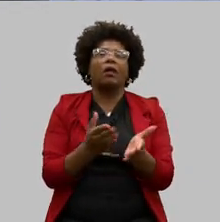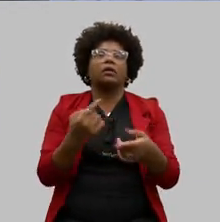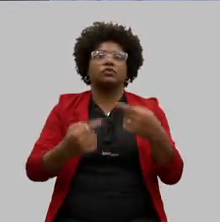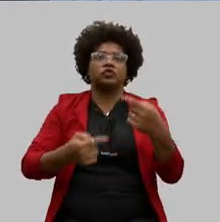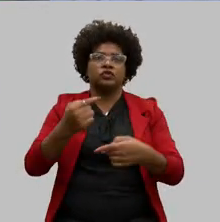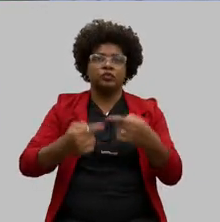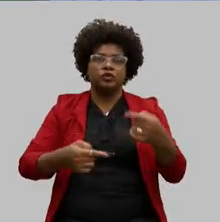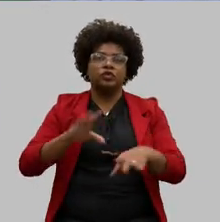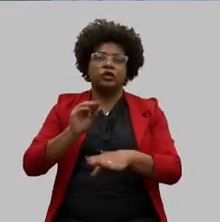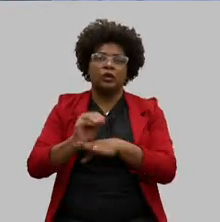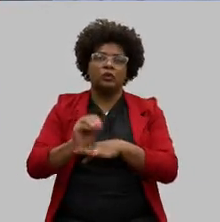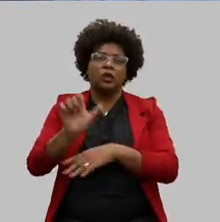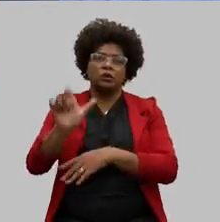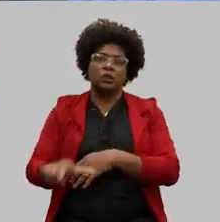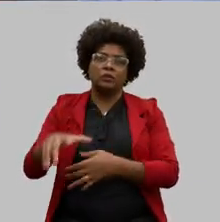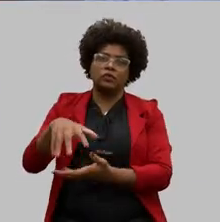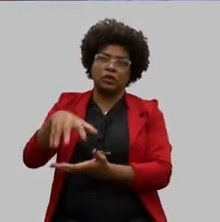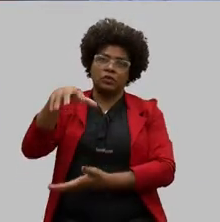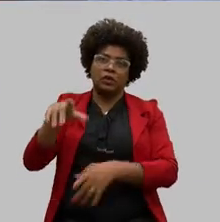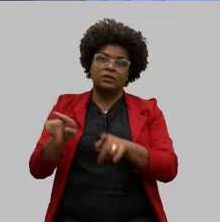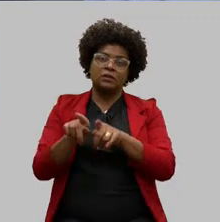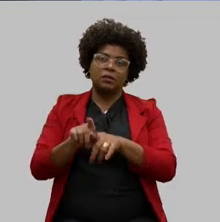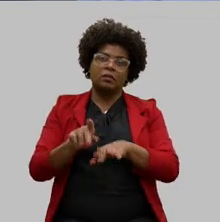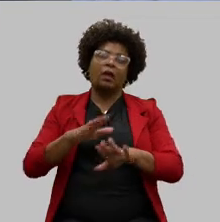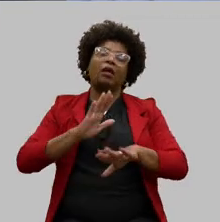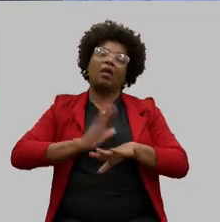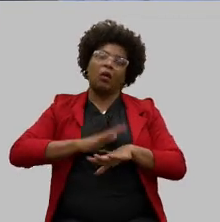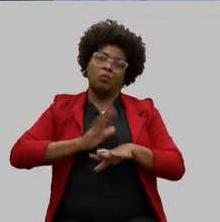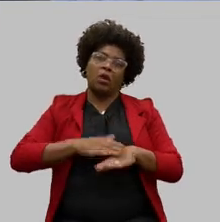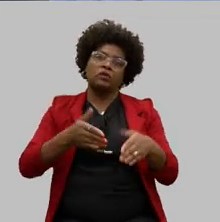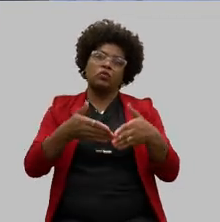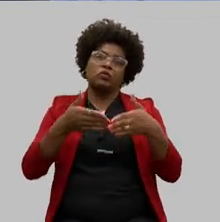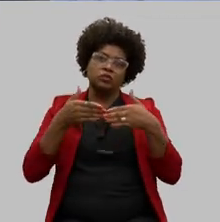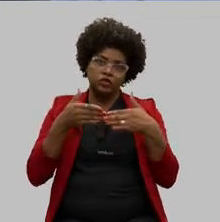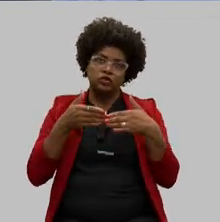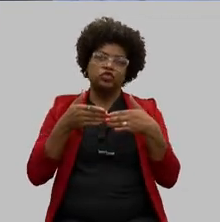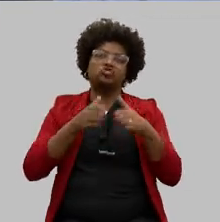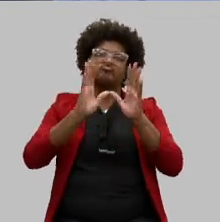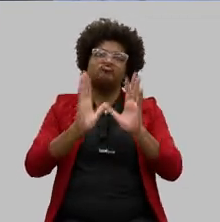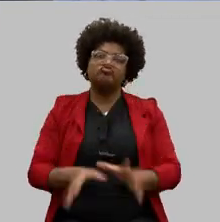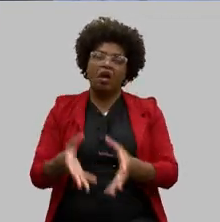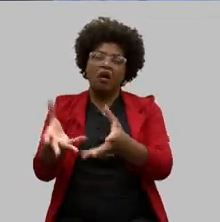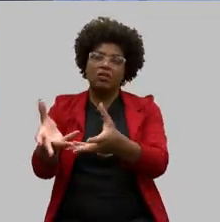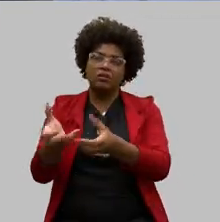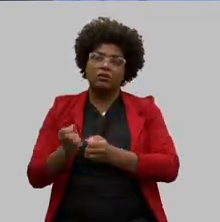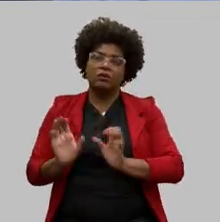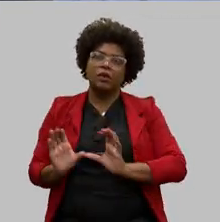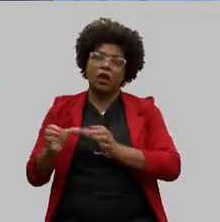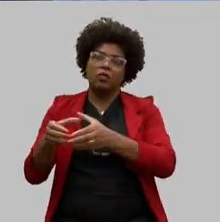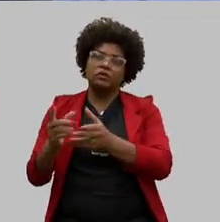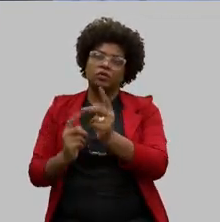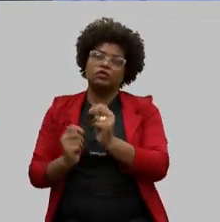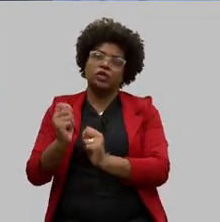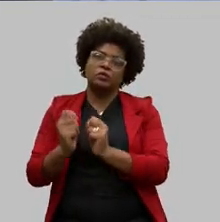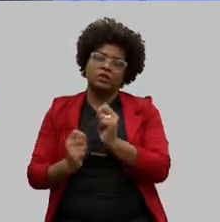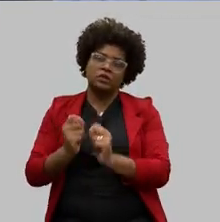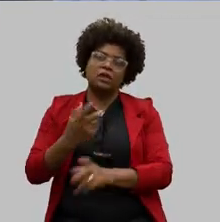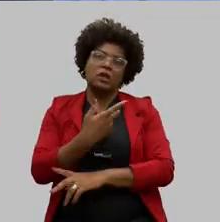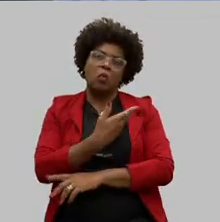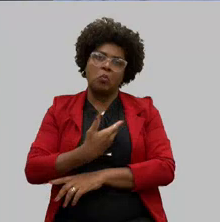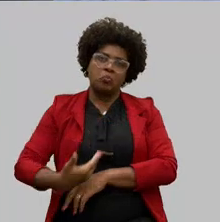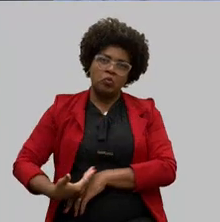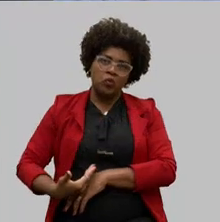pessoa idosa requerimento também de minha autoria recebidos pela comissão de administração pública sujeitos aí à deliberação